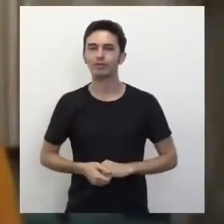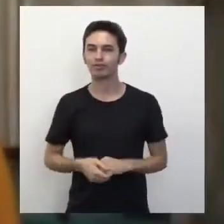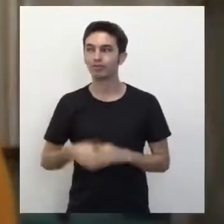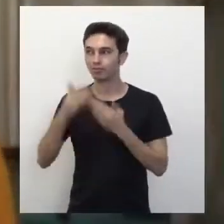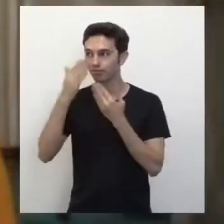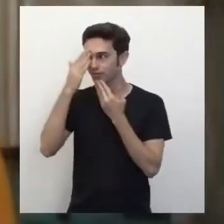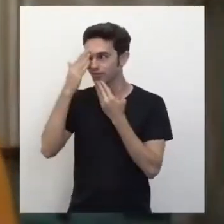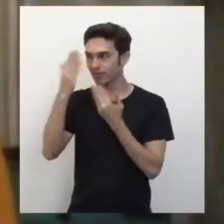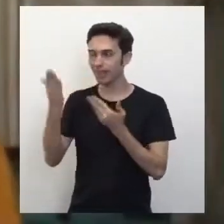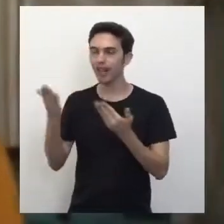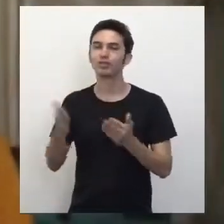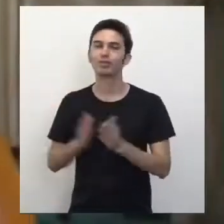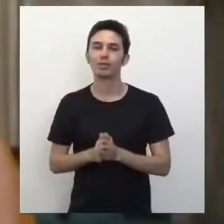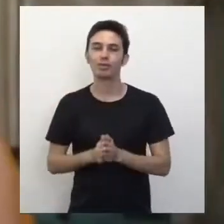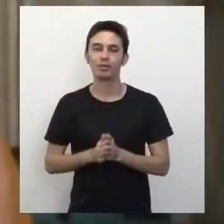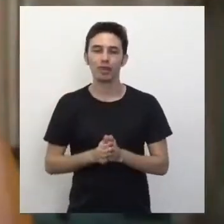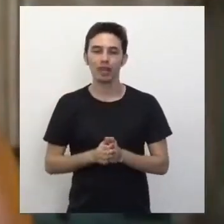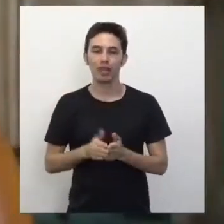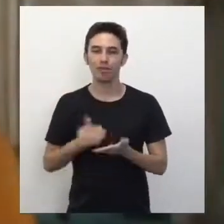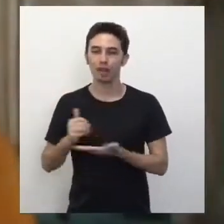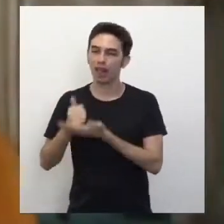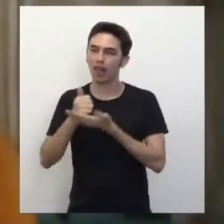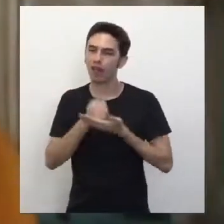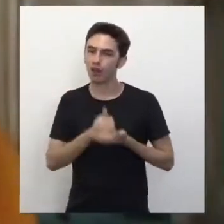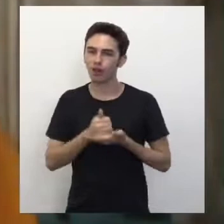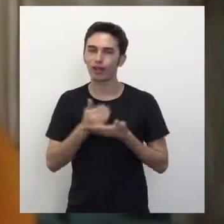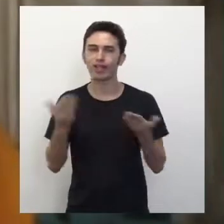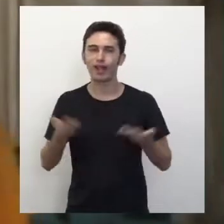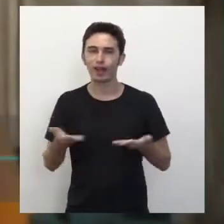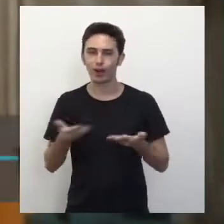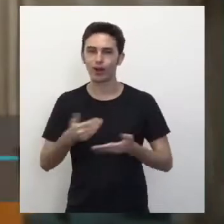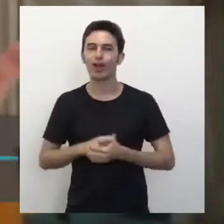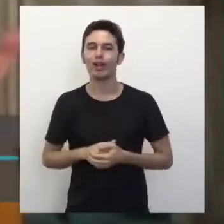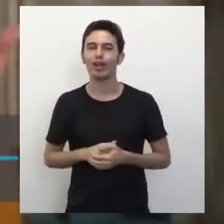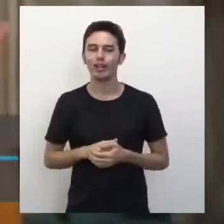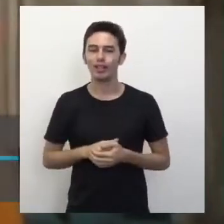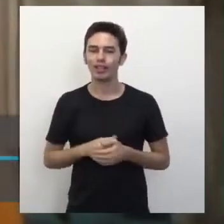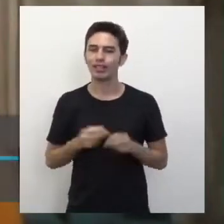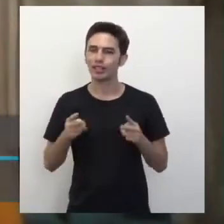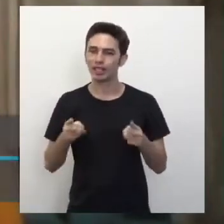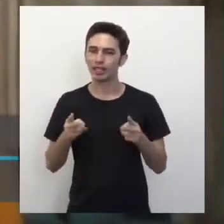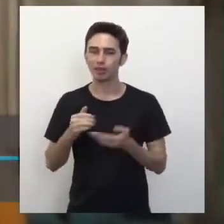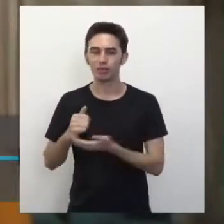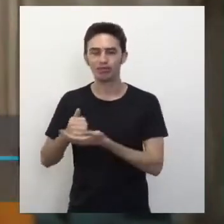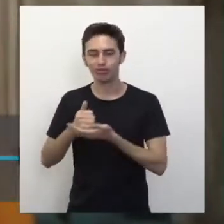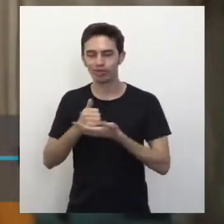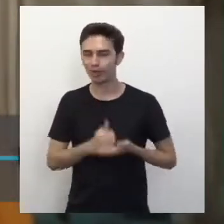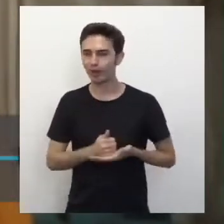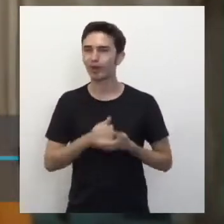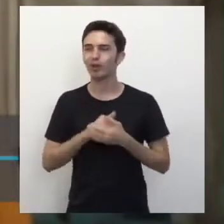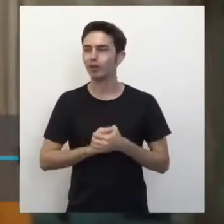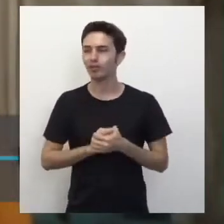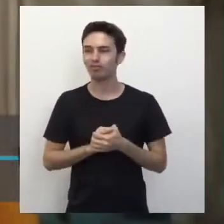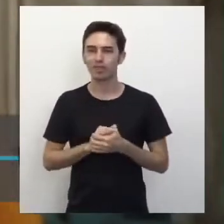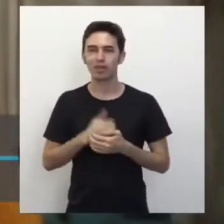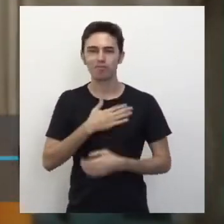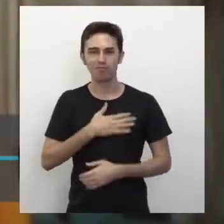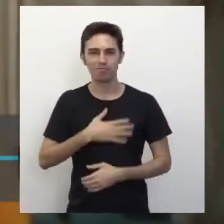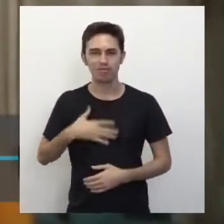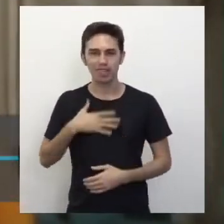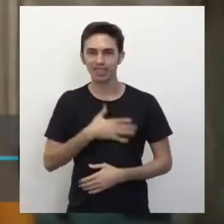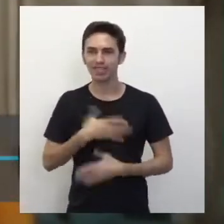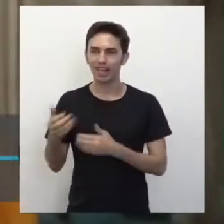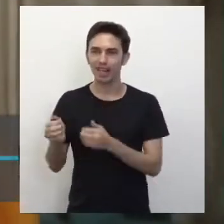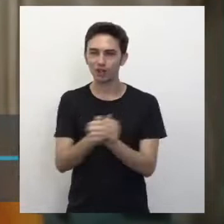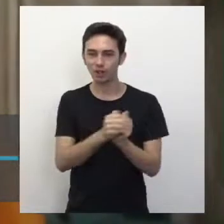Obrigada, Marconi, obrigada pela acolhida generosa, sempre muito acolhedor. É um prazerzaço poder estar aqui